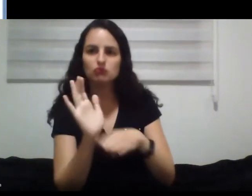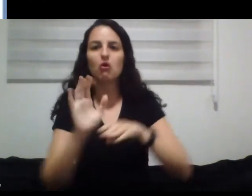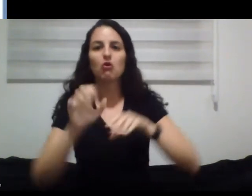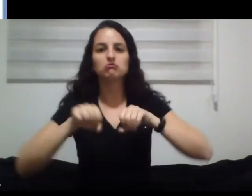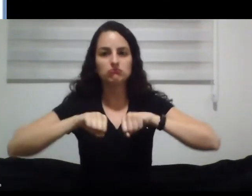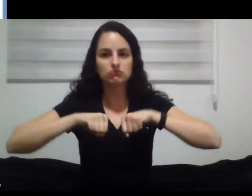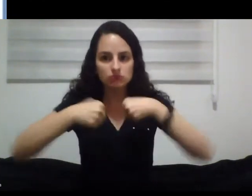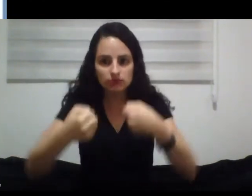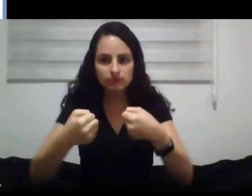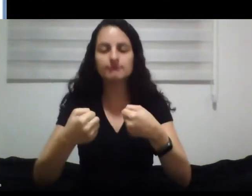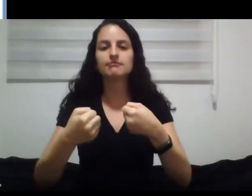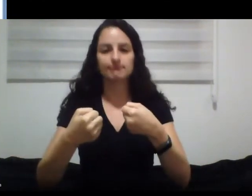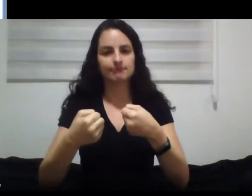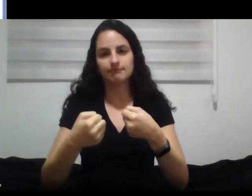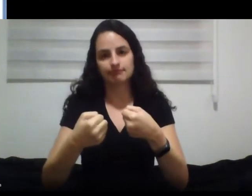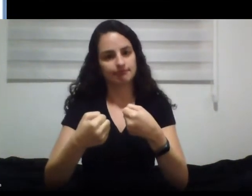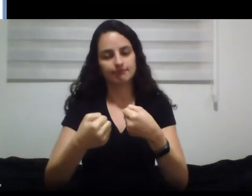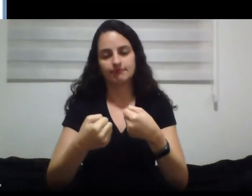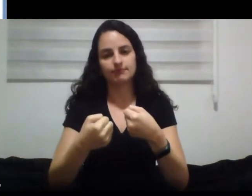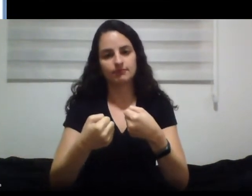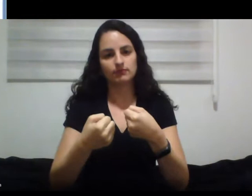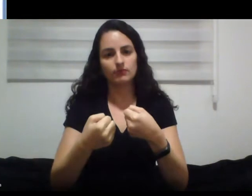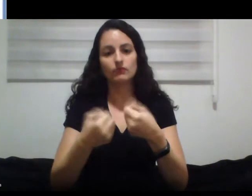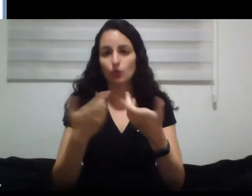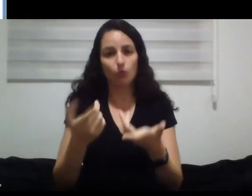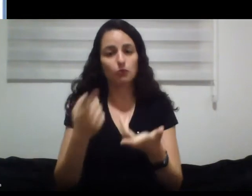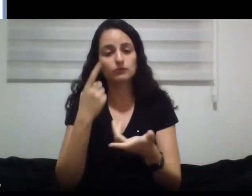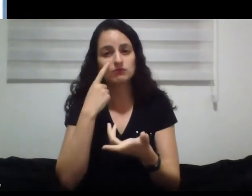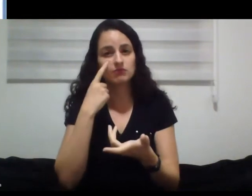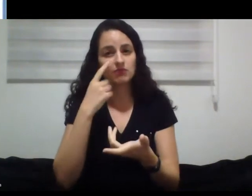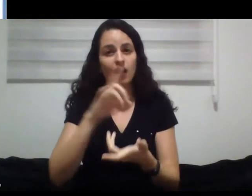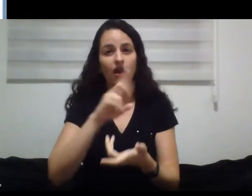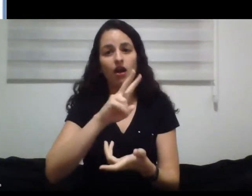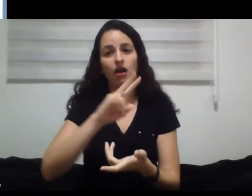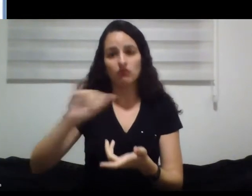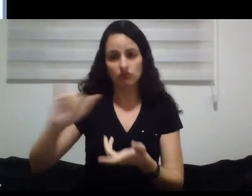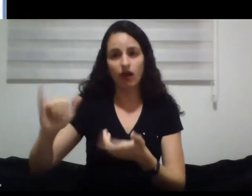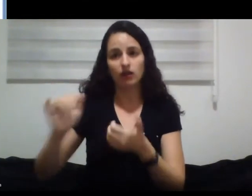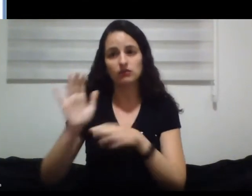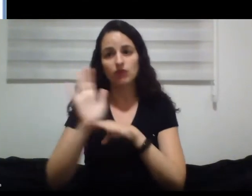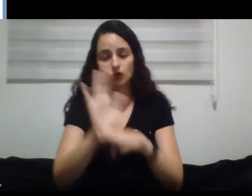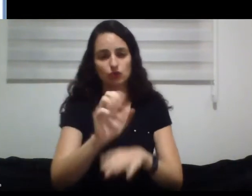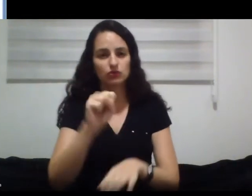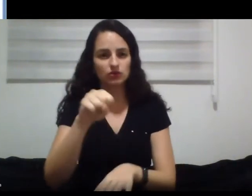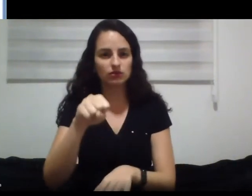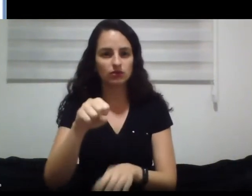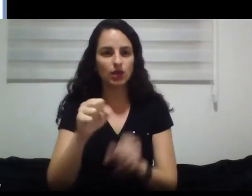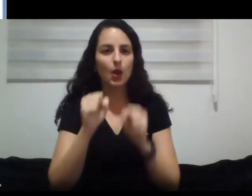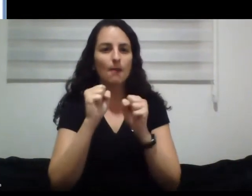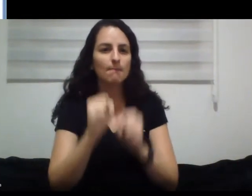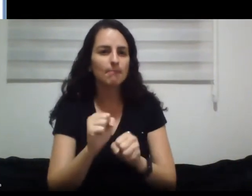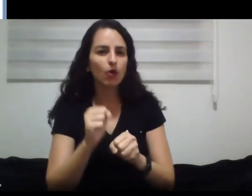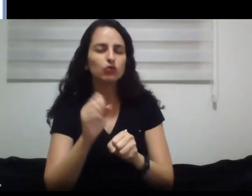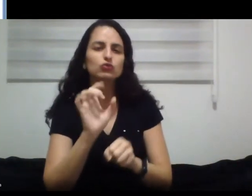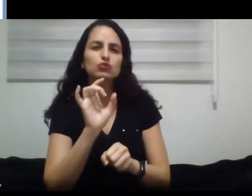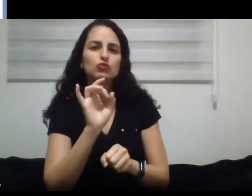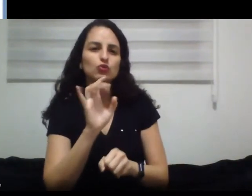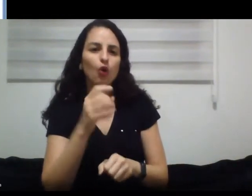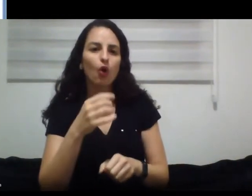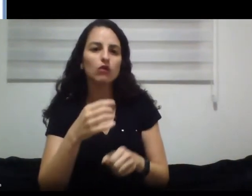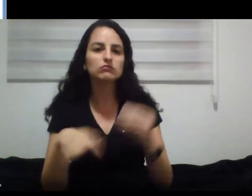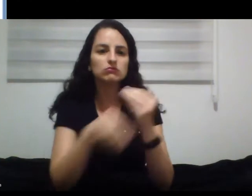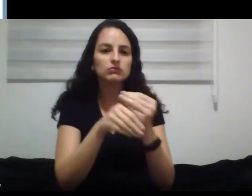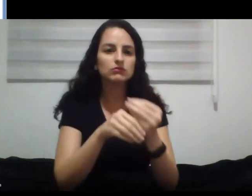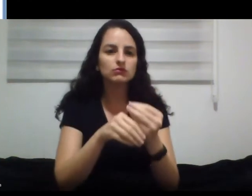ajuda, parceria de dois professores em que um é tutor do outro. Na prática, isso está acontecendo e vai acontecer, muito provavelmente, com os